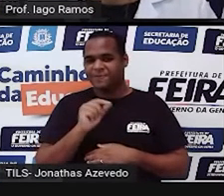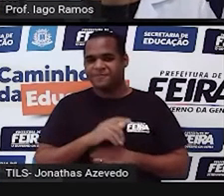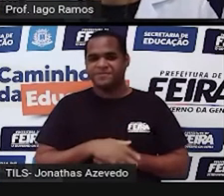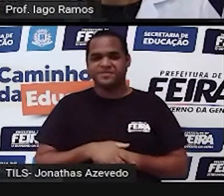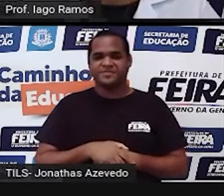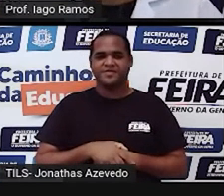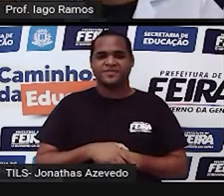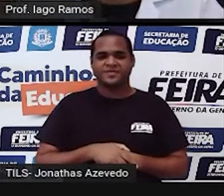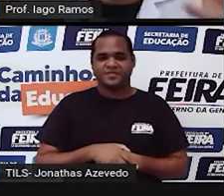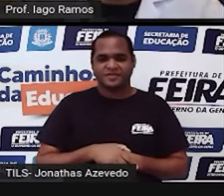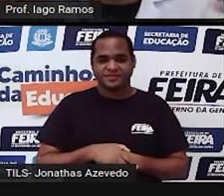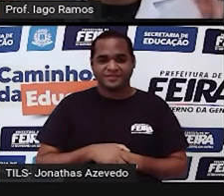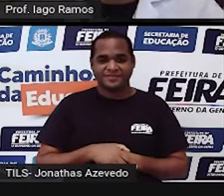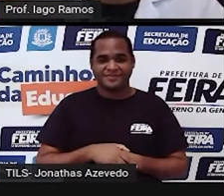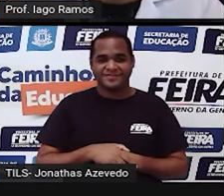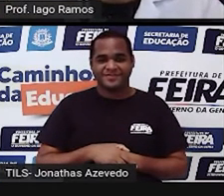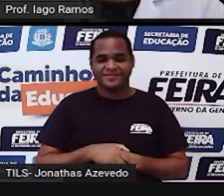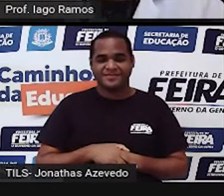bom?